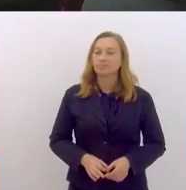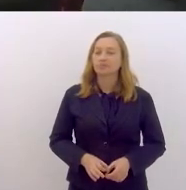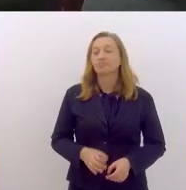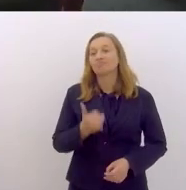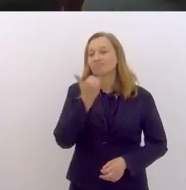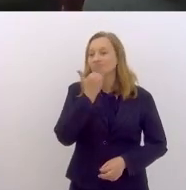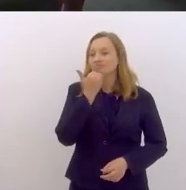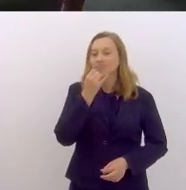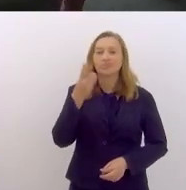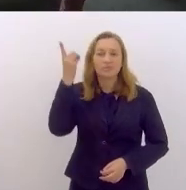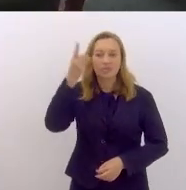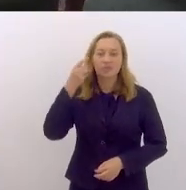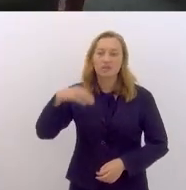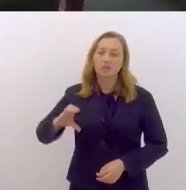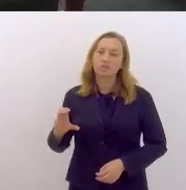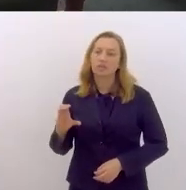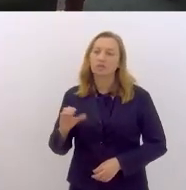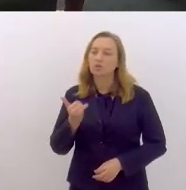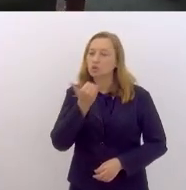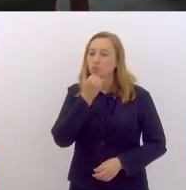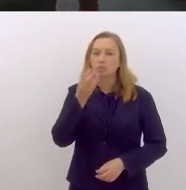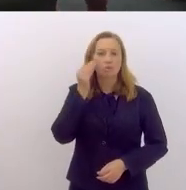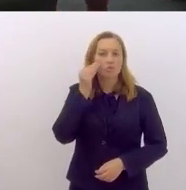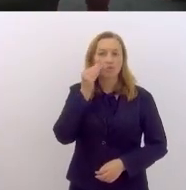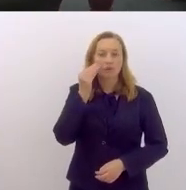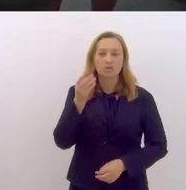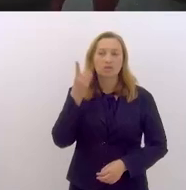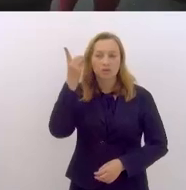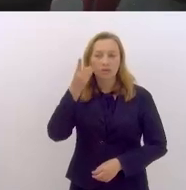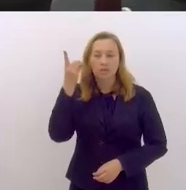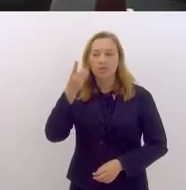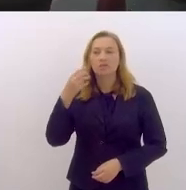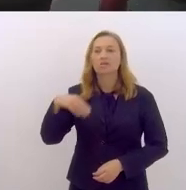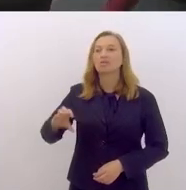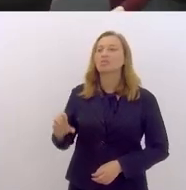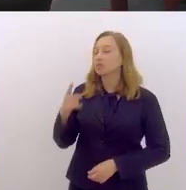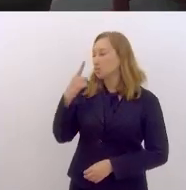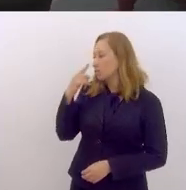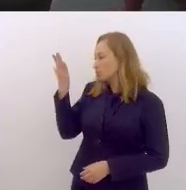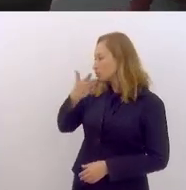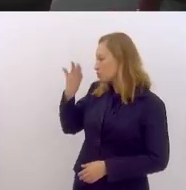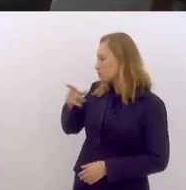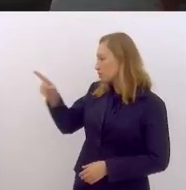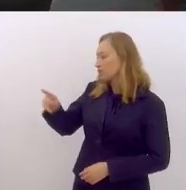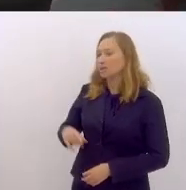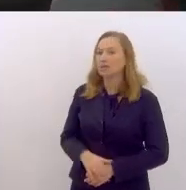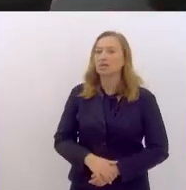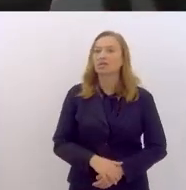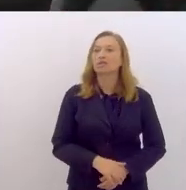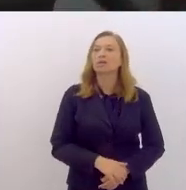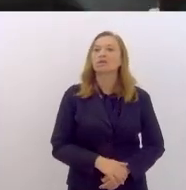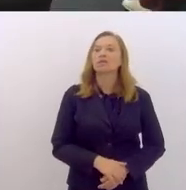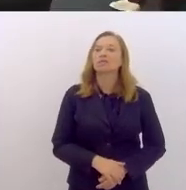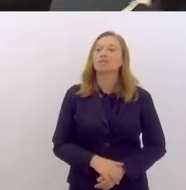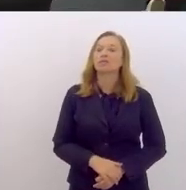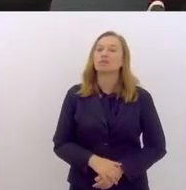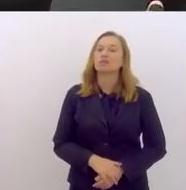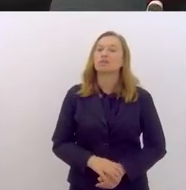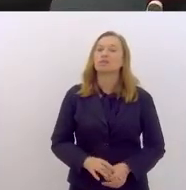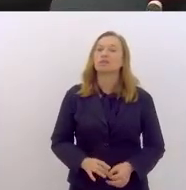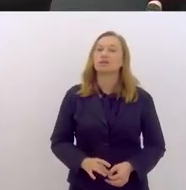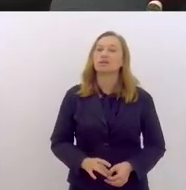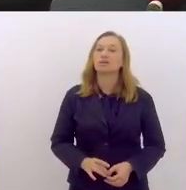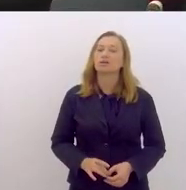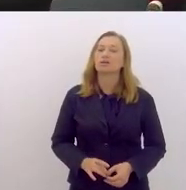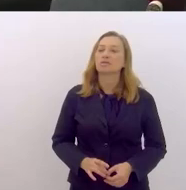Desculpa, deputado Carlos Mink. Desculpa, Mônica. Deputado Carlos Mink, eu não tinha visto aqui, o computador estava na frente. Essa mesa, essa bancada é